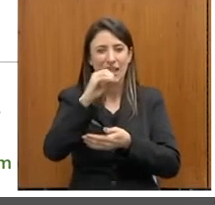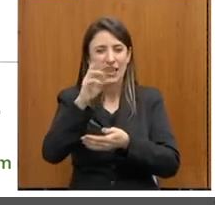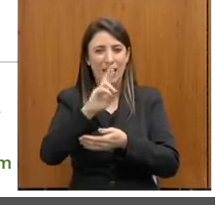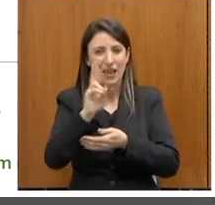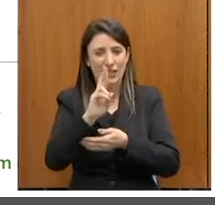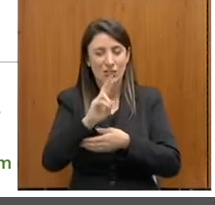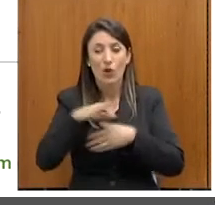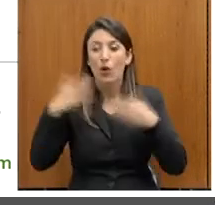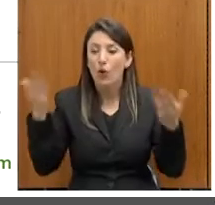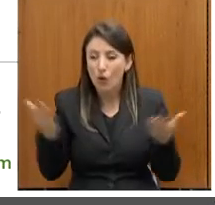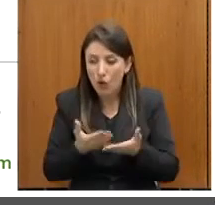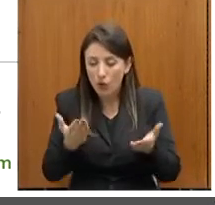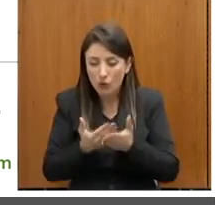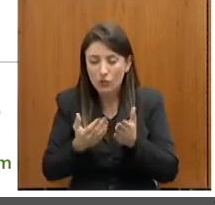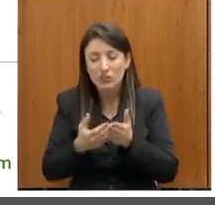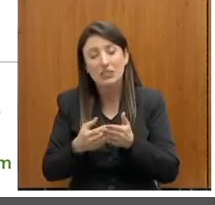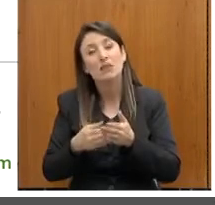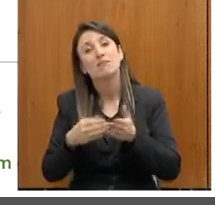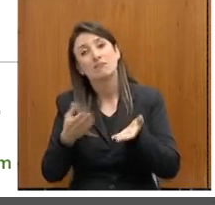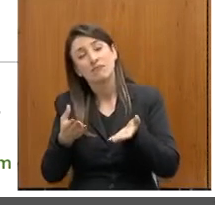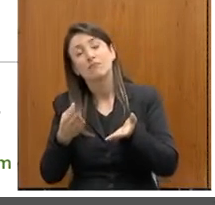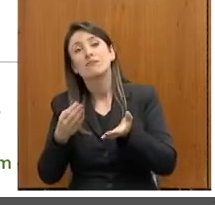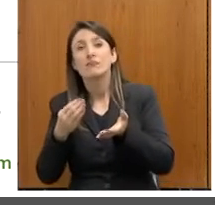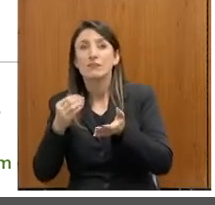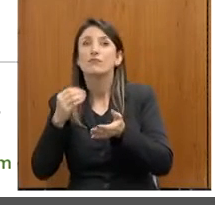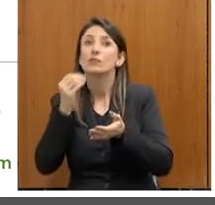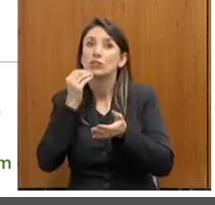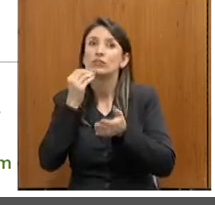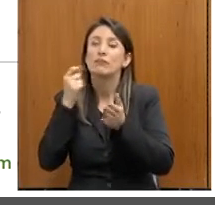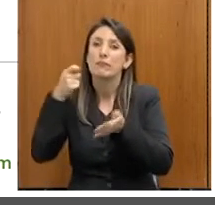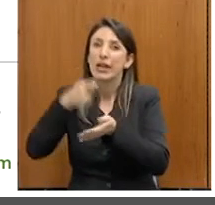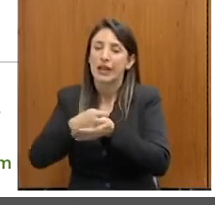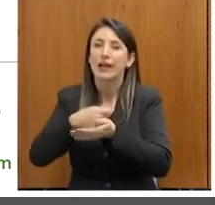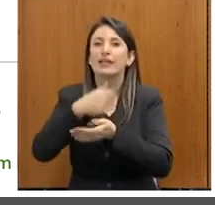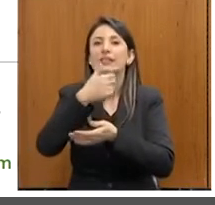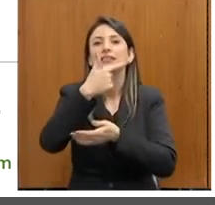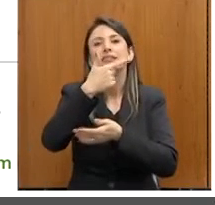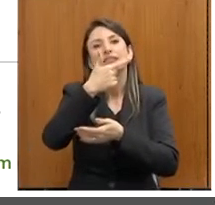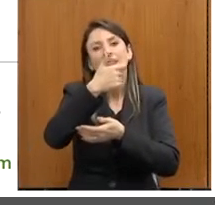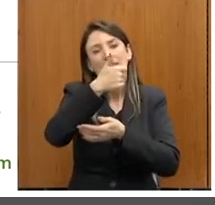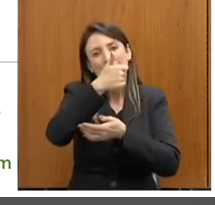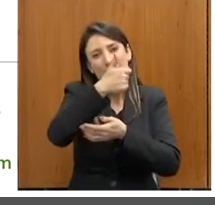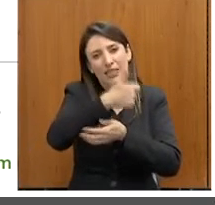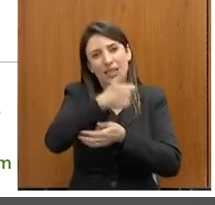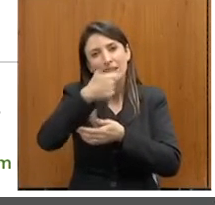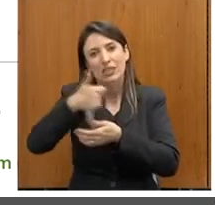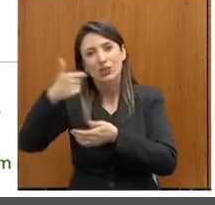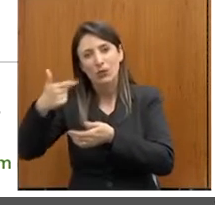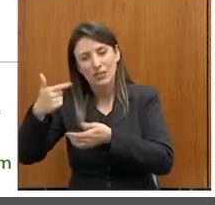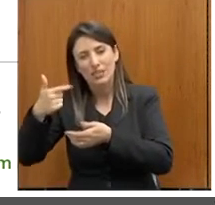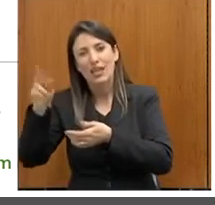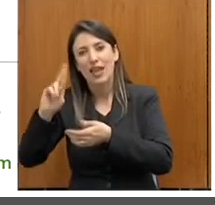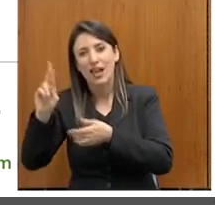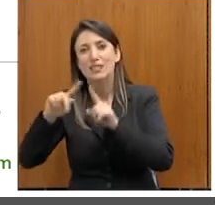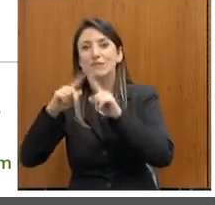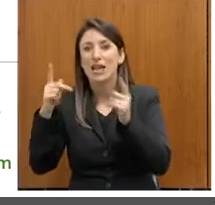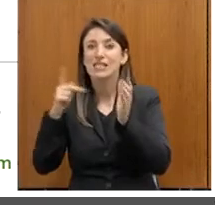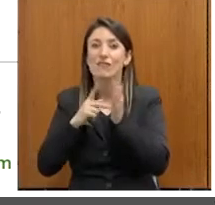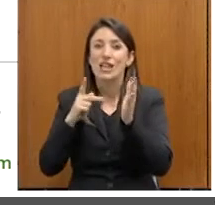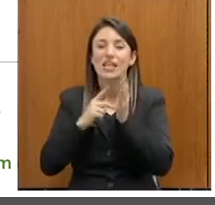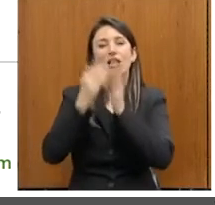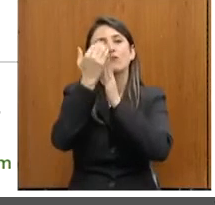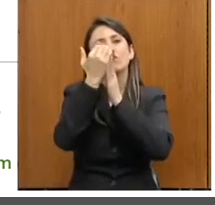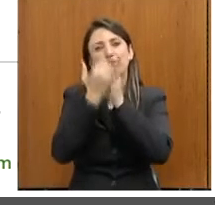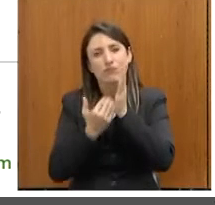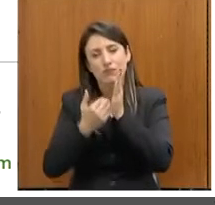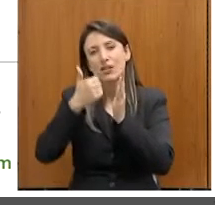112 e na prática ele está pagando 9298 orais perdão é uma diminuição de